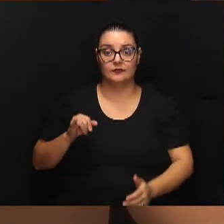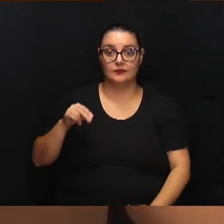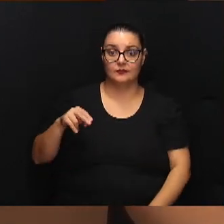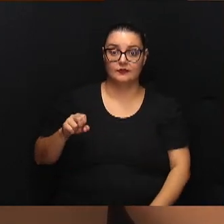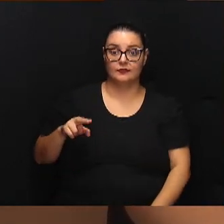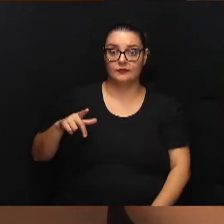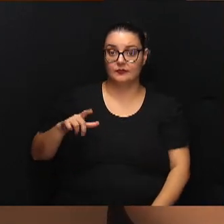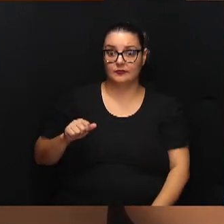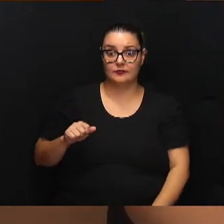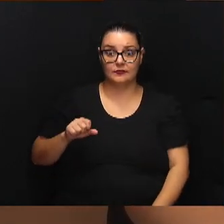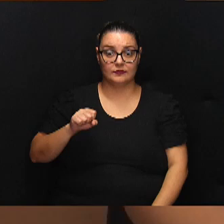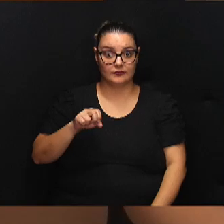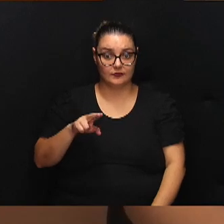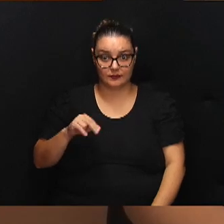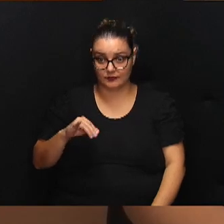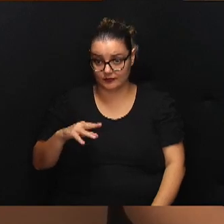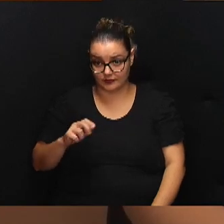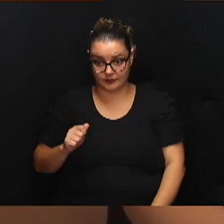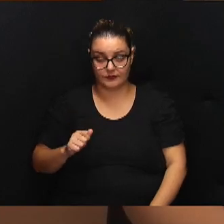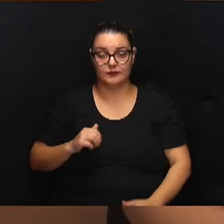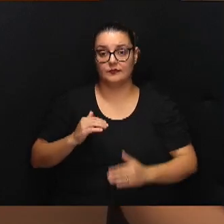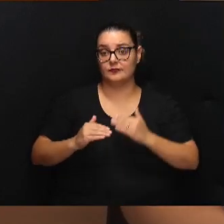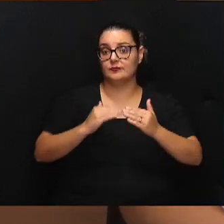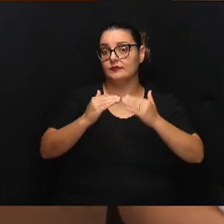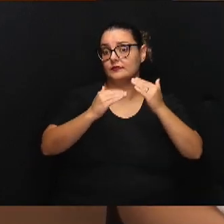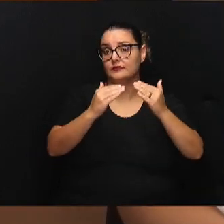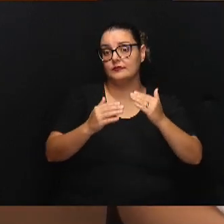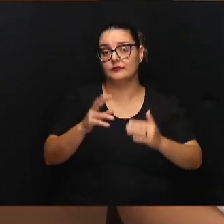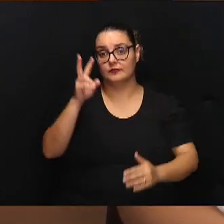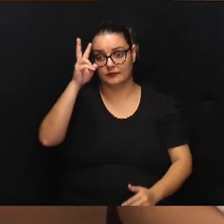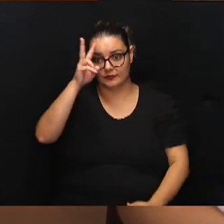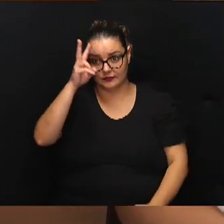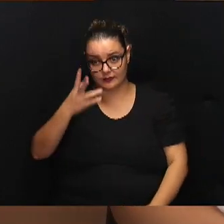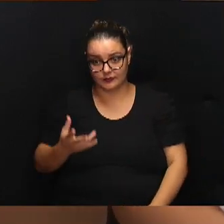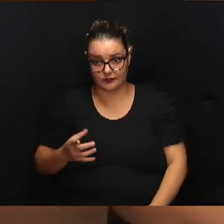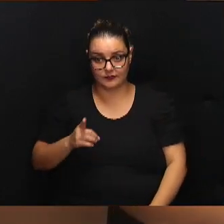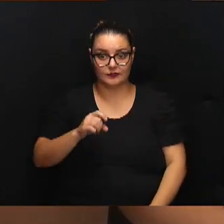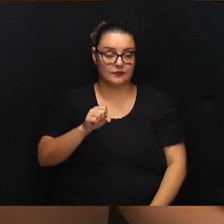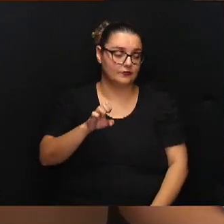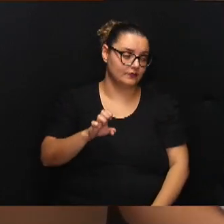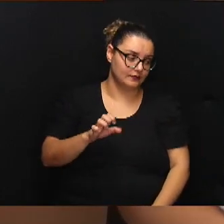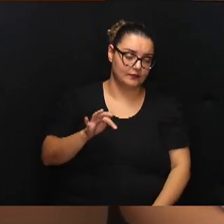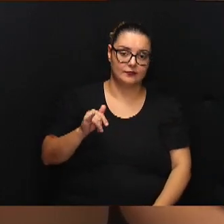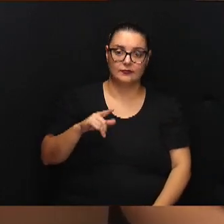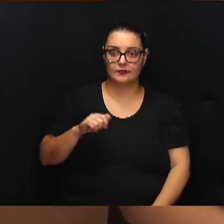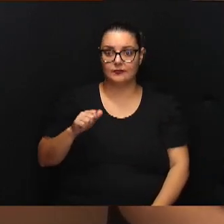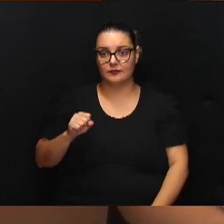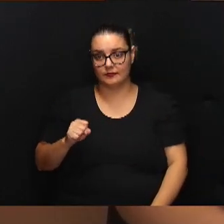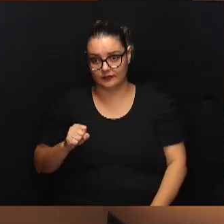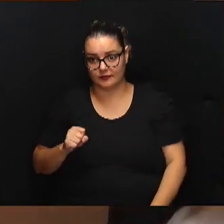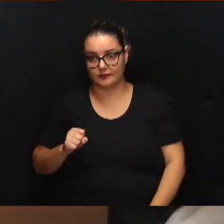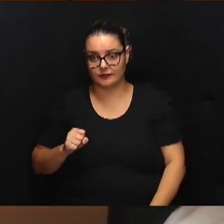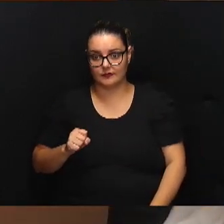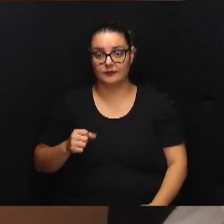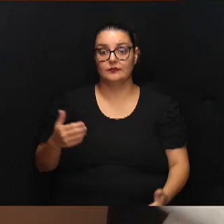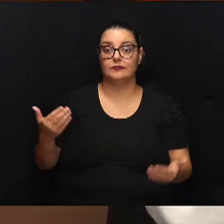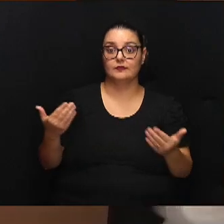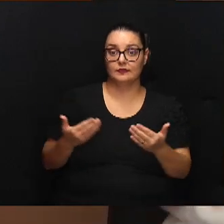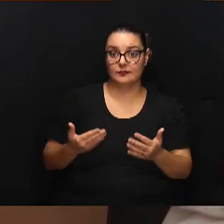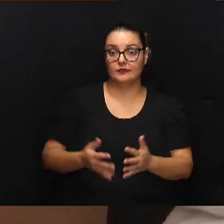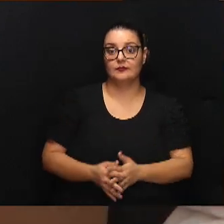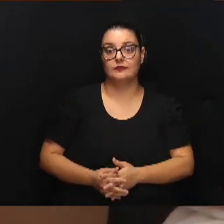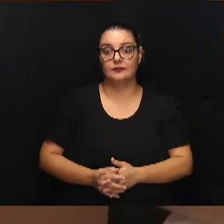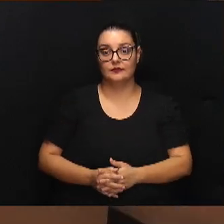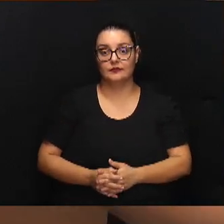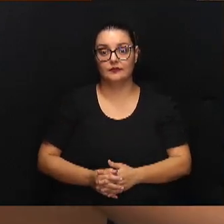suína. Hoje isso evoluiu muito. Me lembro bem das doses fixas que a gente tinha, né? Hoje a gente